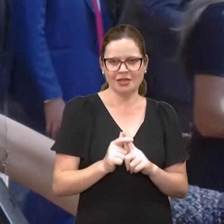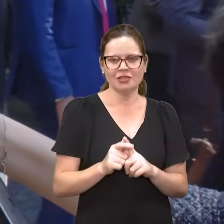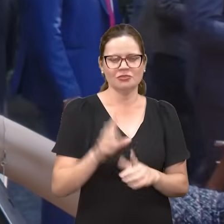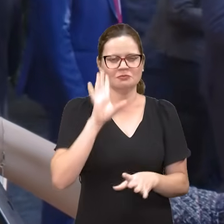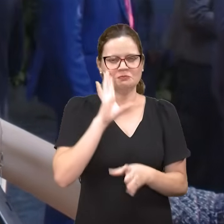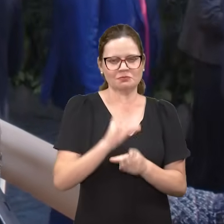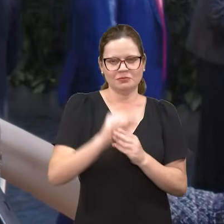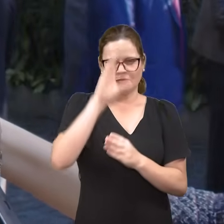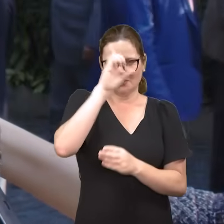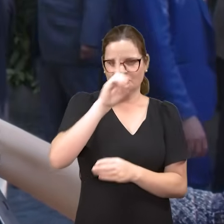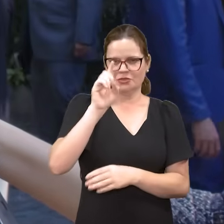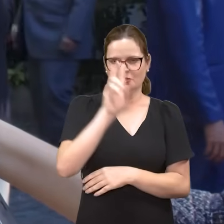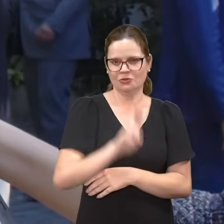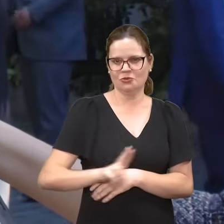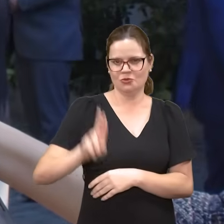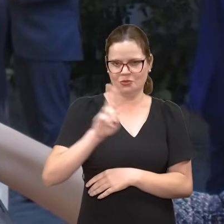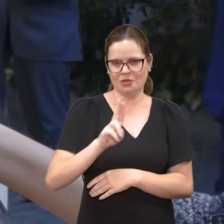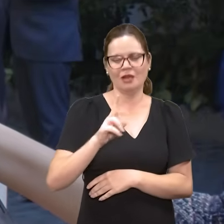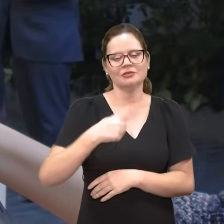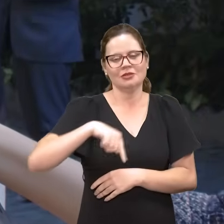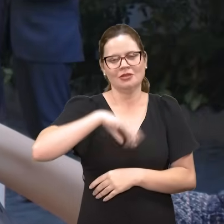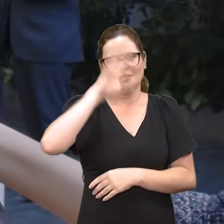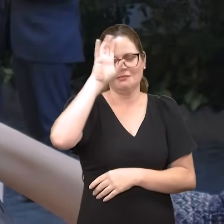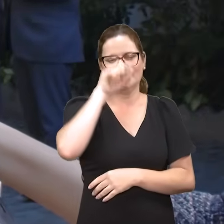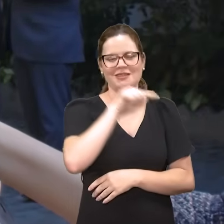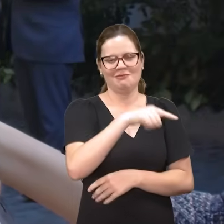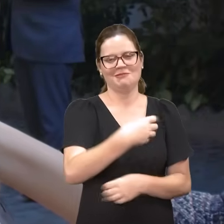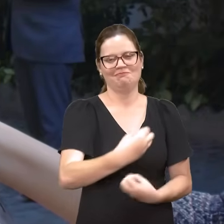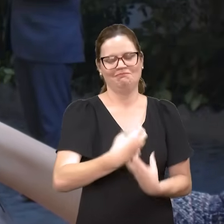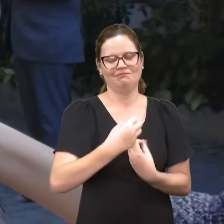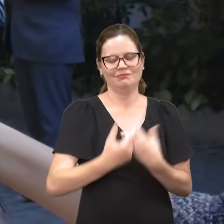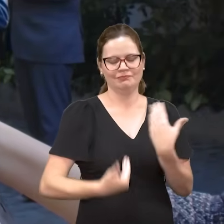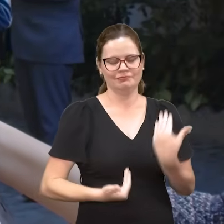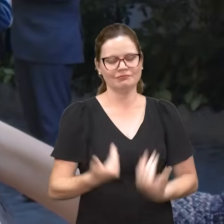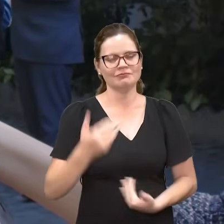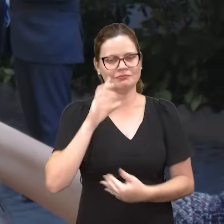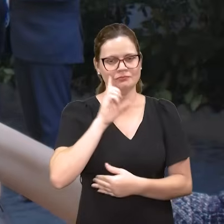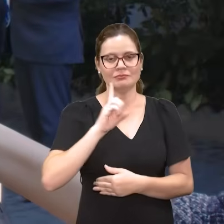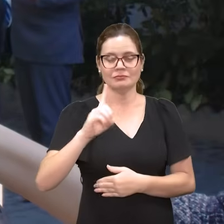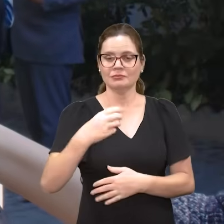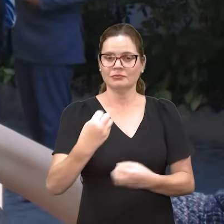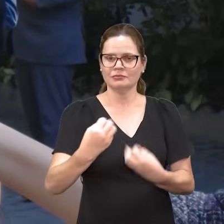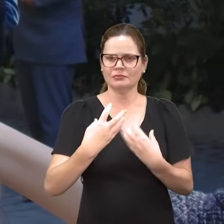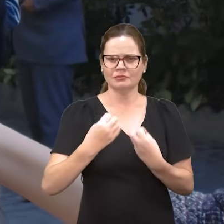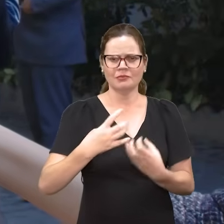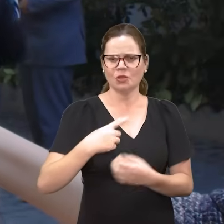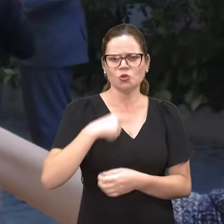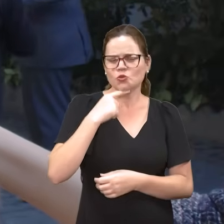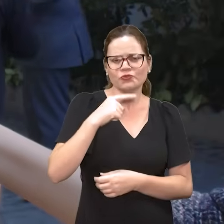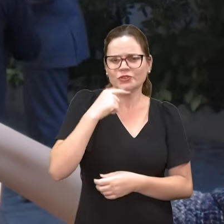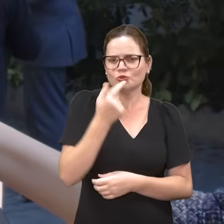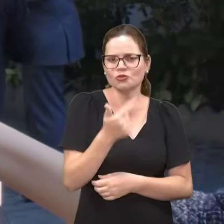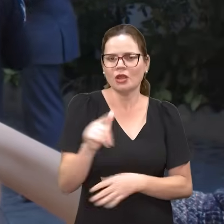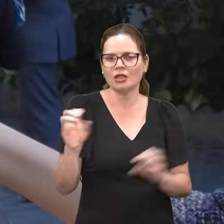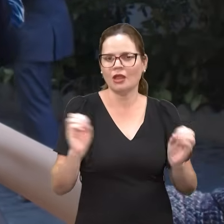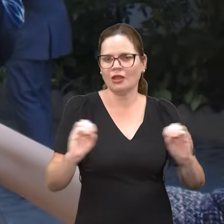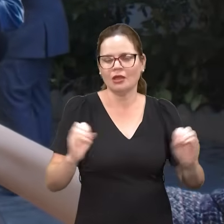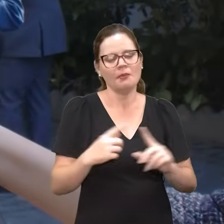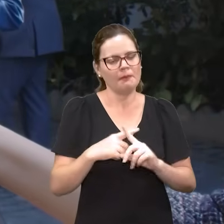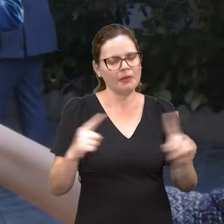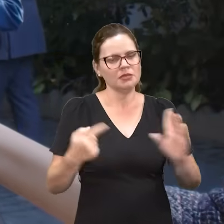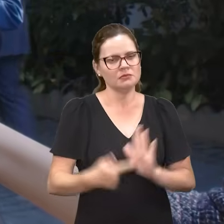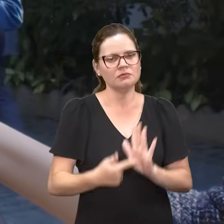usar, nós aprendemos muito com ele. Ver um servo de Deus que nunca duvidou e mostrou